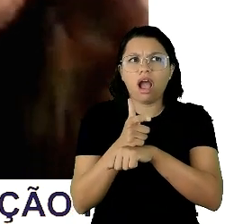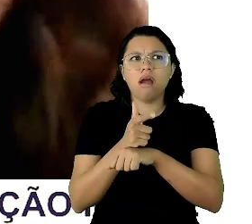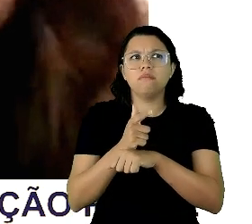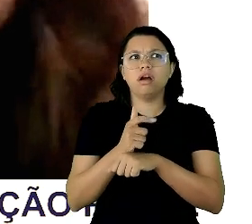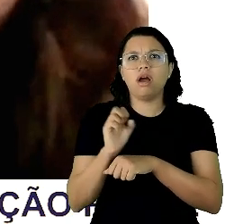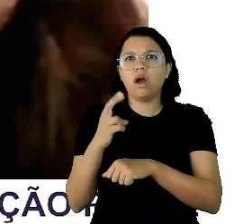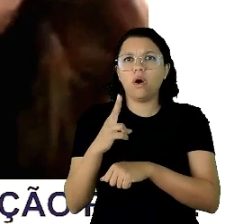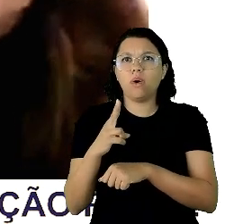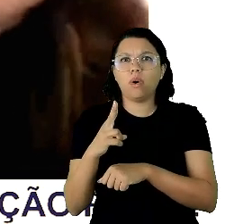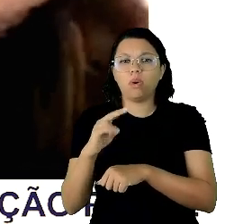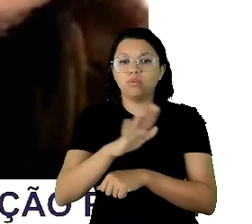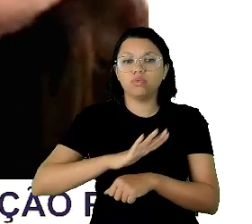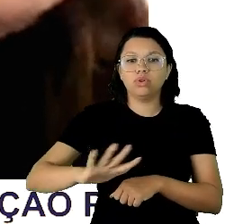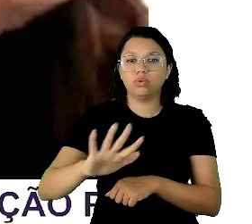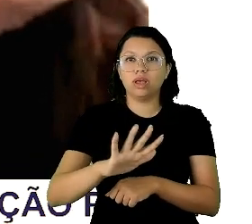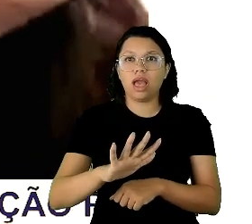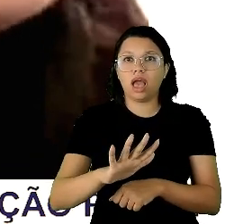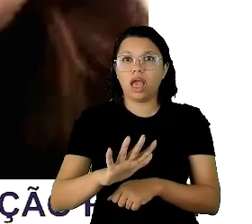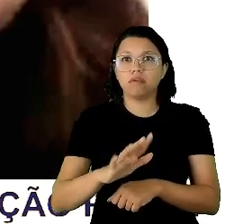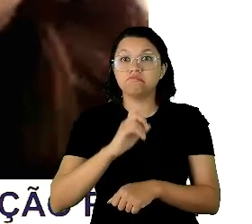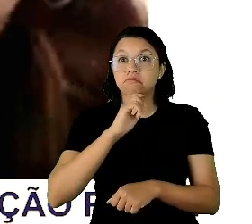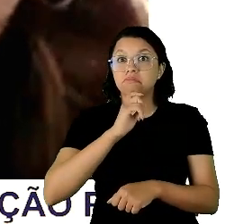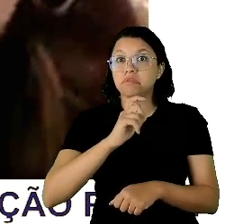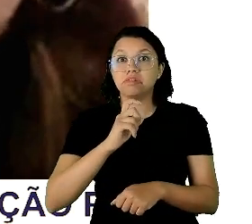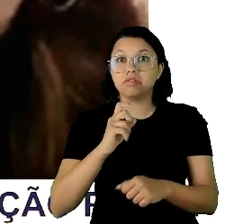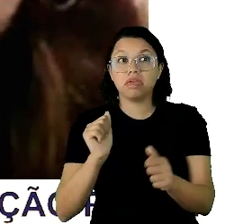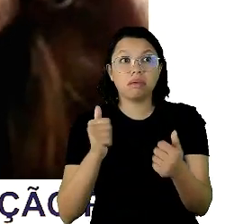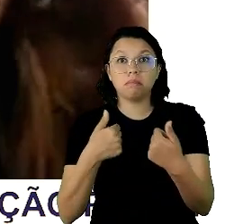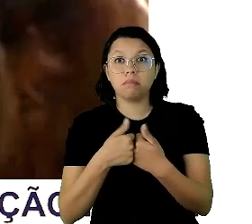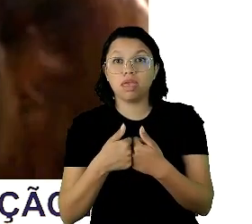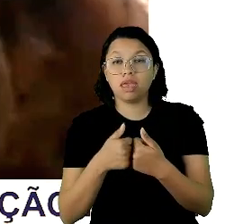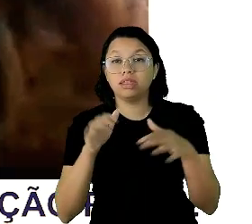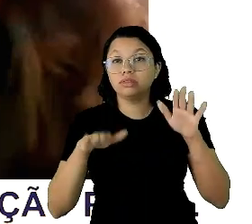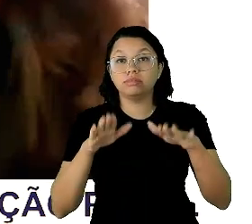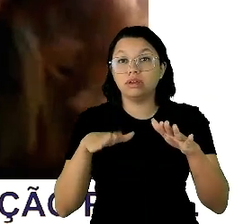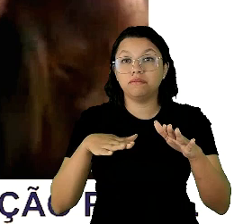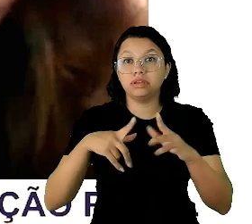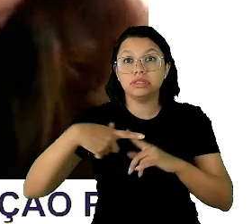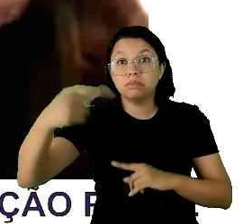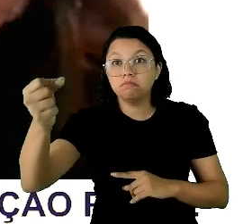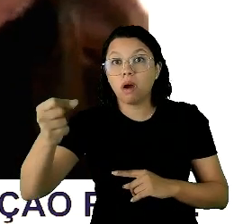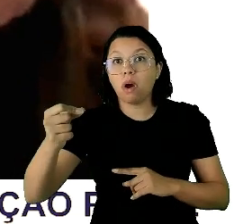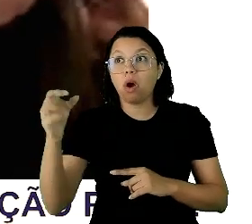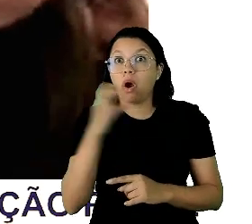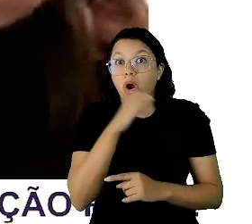enfim, talvez a fuga seja o melhor negócio, você se enfiar dentro